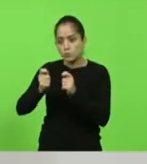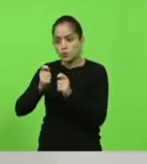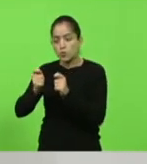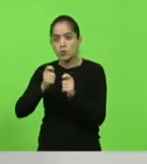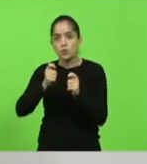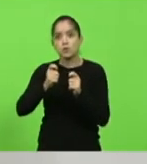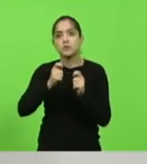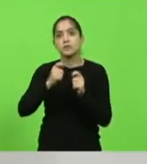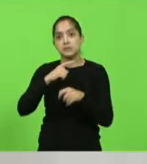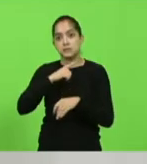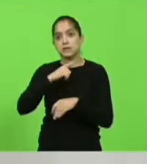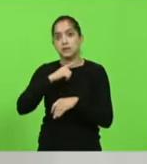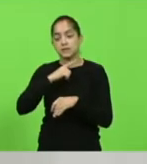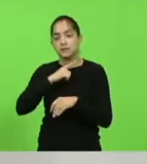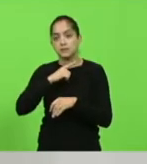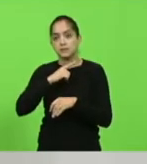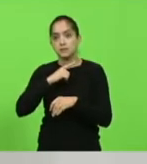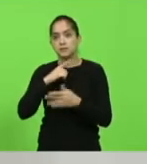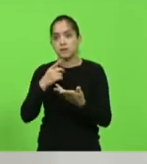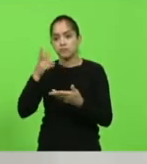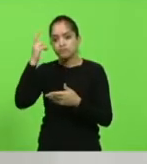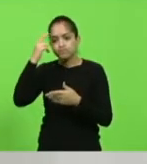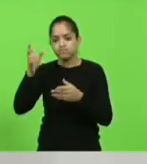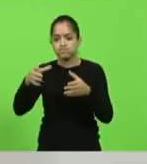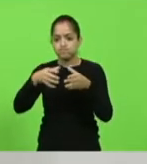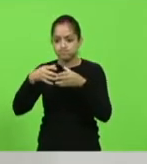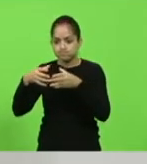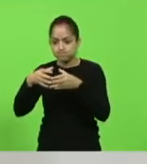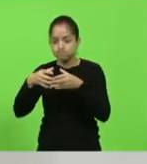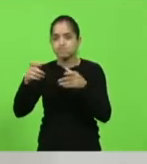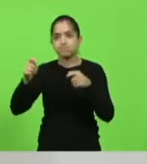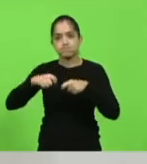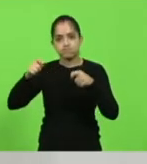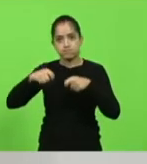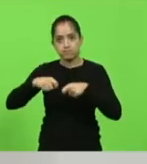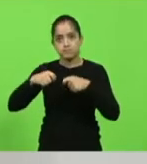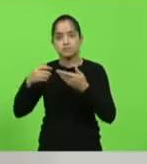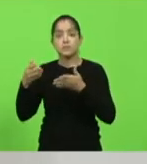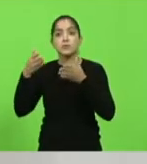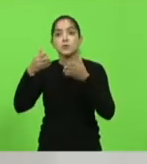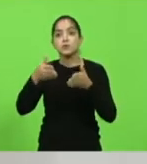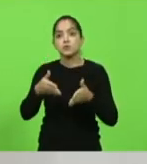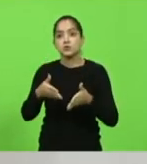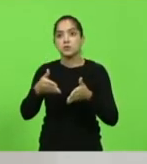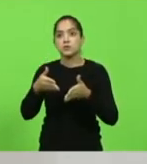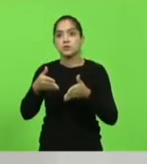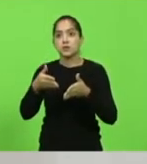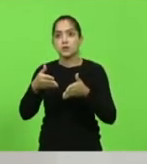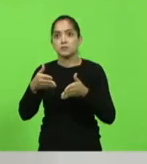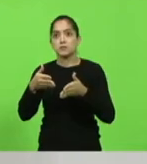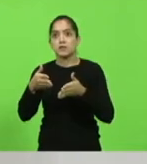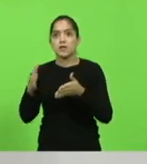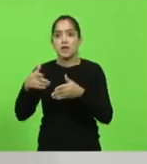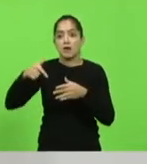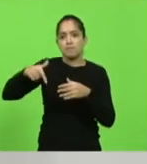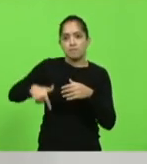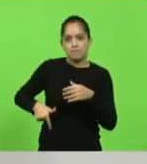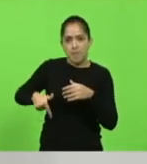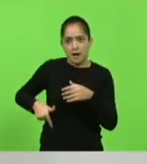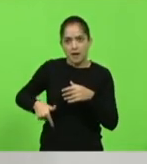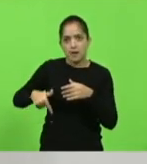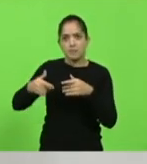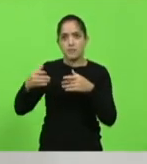situação tem uma área de inteligência funcionando quando chega algum armamento